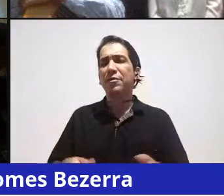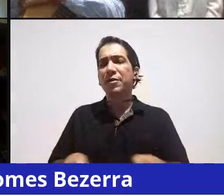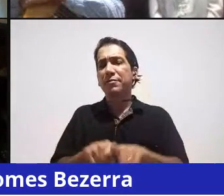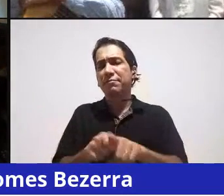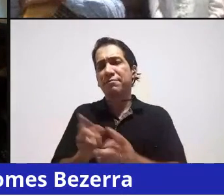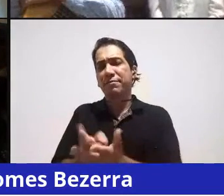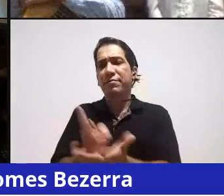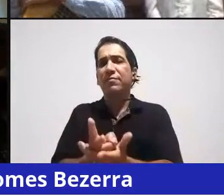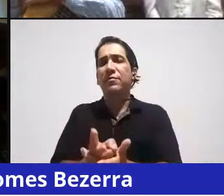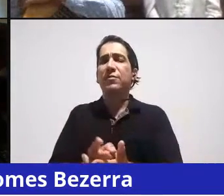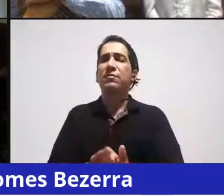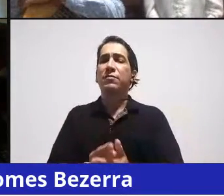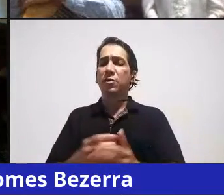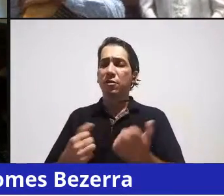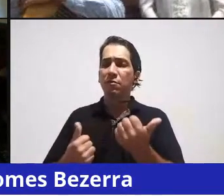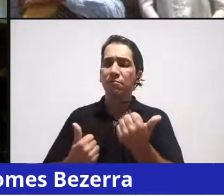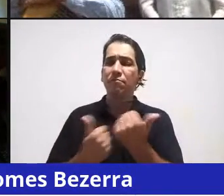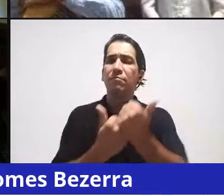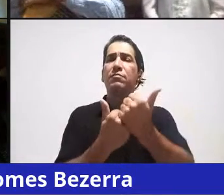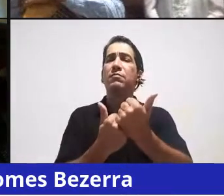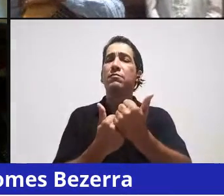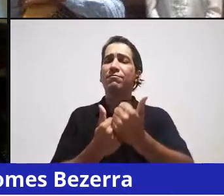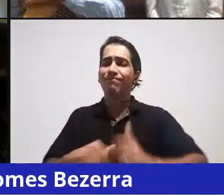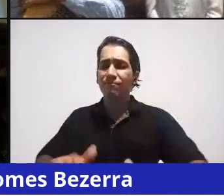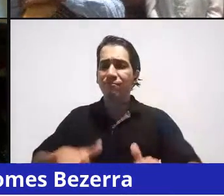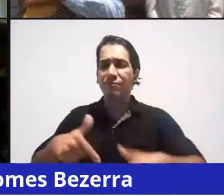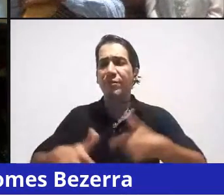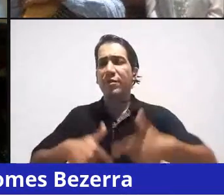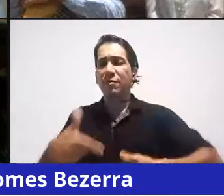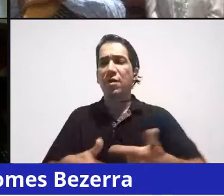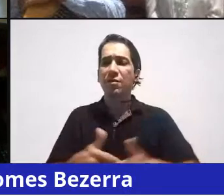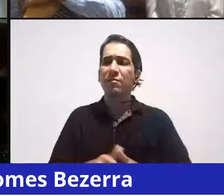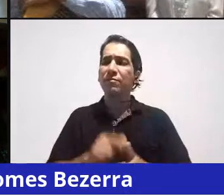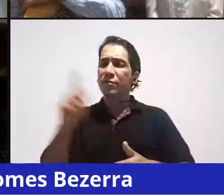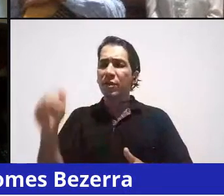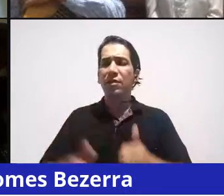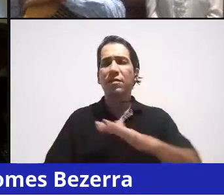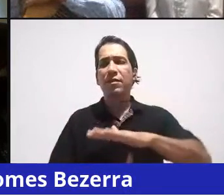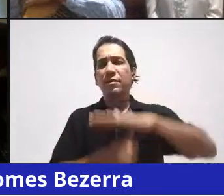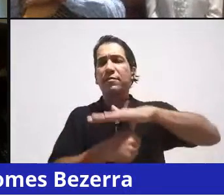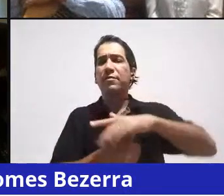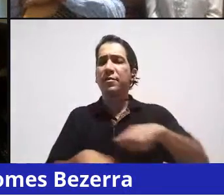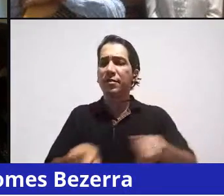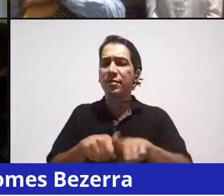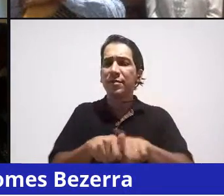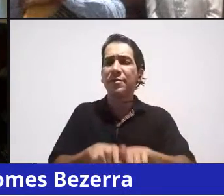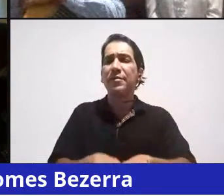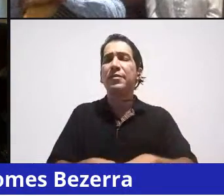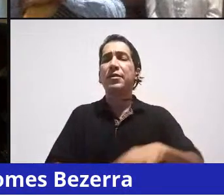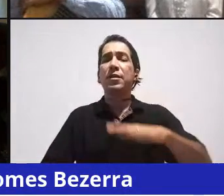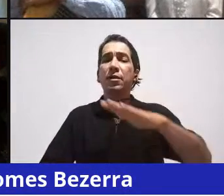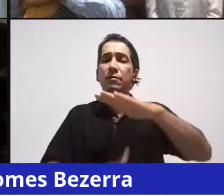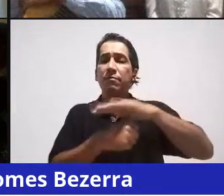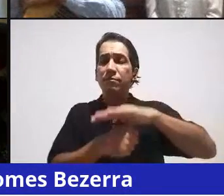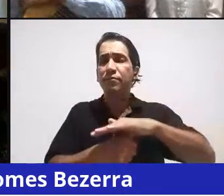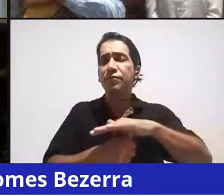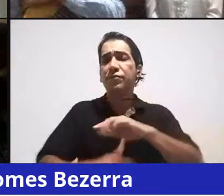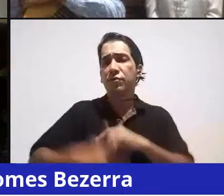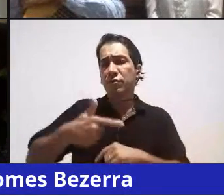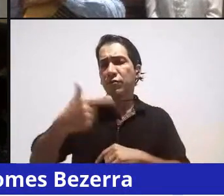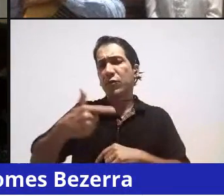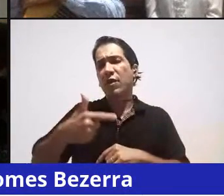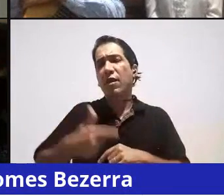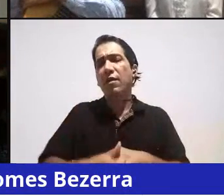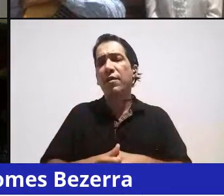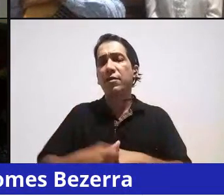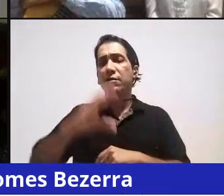né, que o senhor tem feito na reitoria, né, junto com a nossa vice-reitora, professora Camila, é essencial e garante